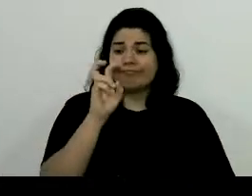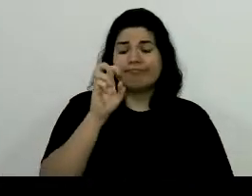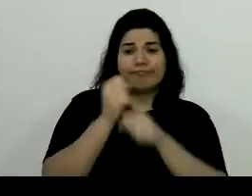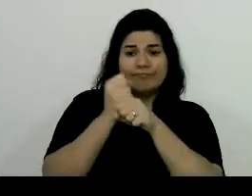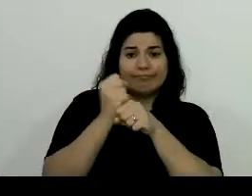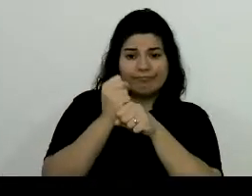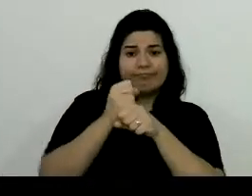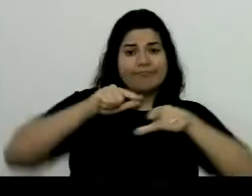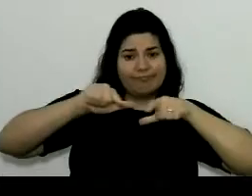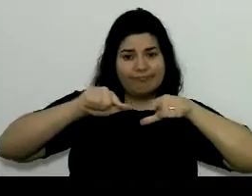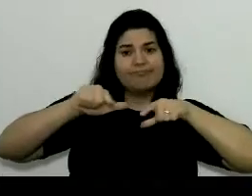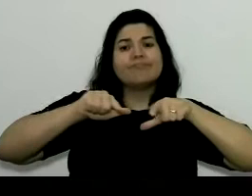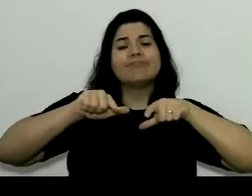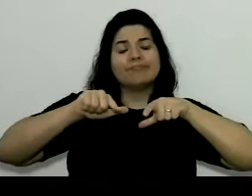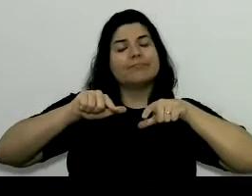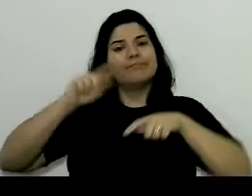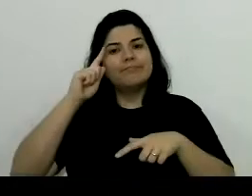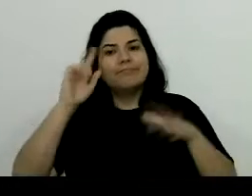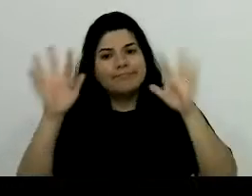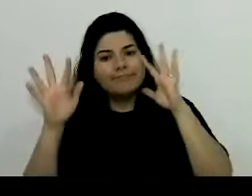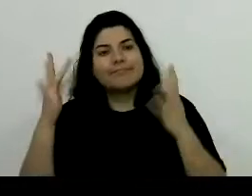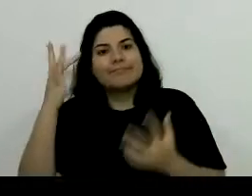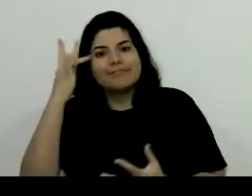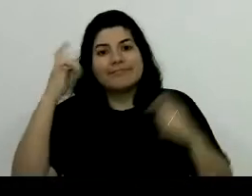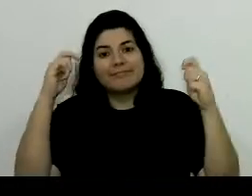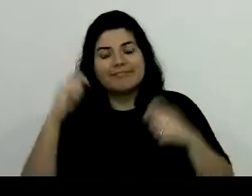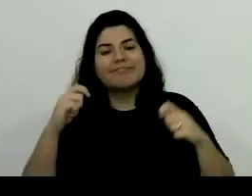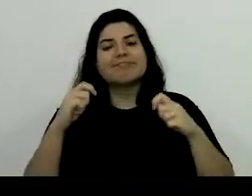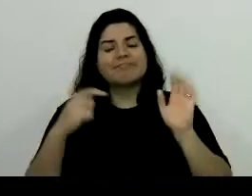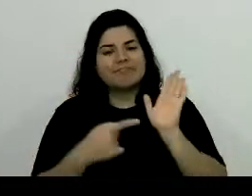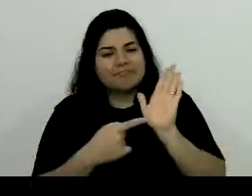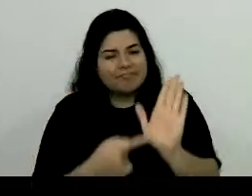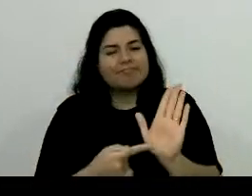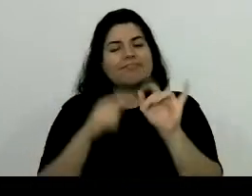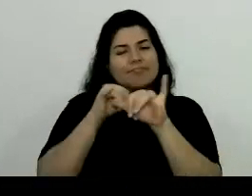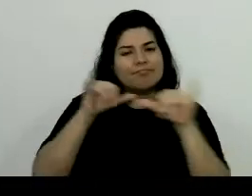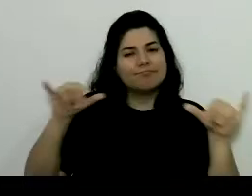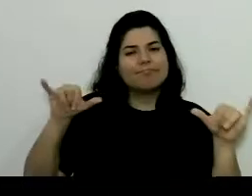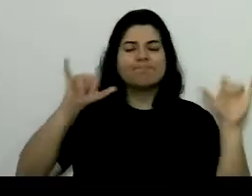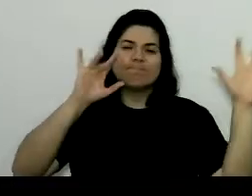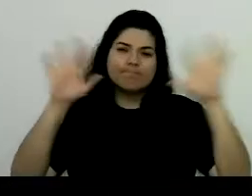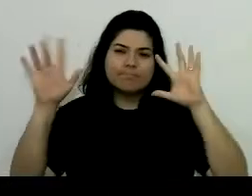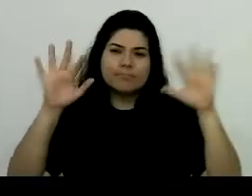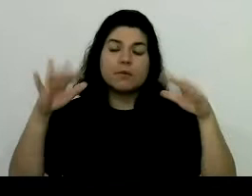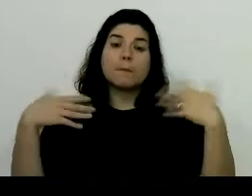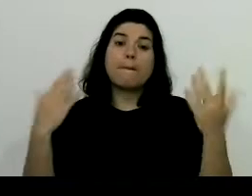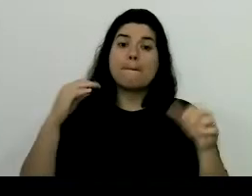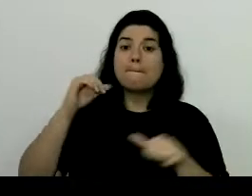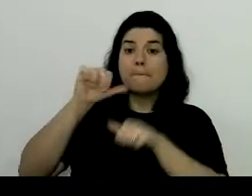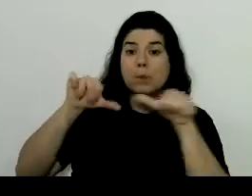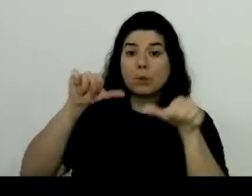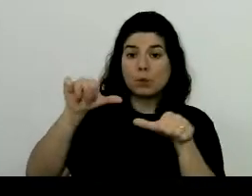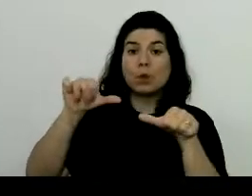anos, então eu achei que eu poderia trazer hoje algumas reflexões em torno do que, quais as mudanças